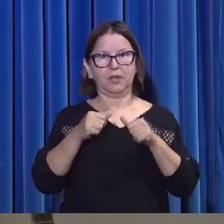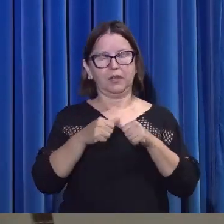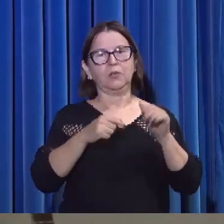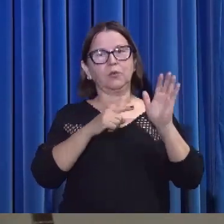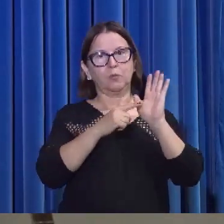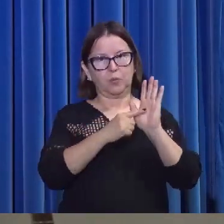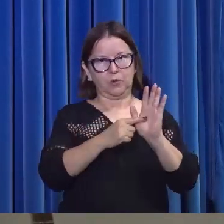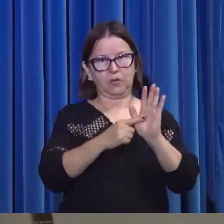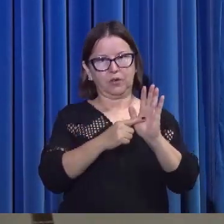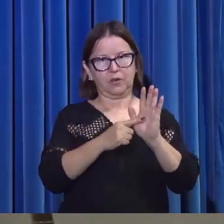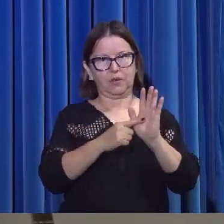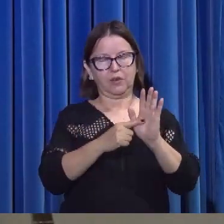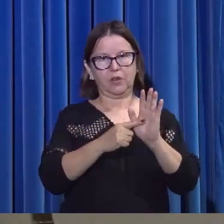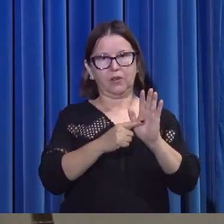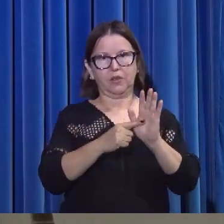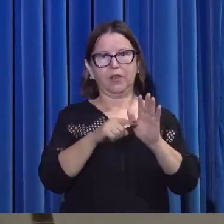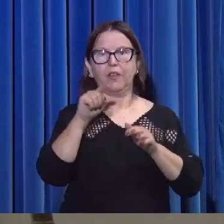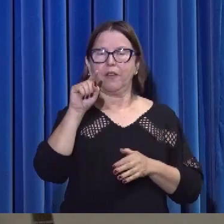na graça.